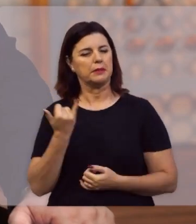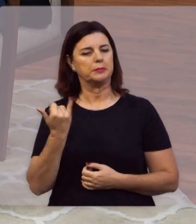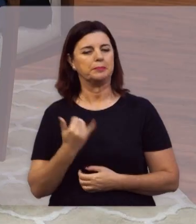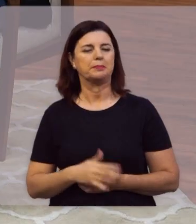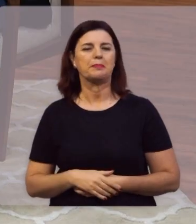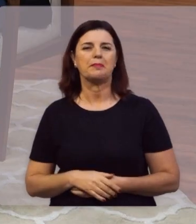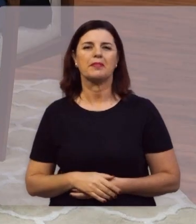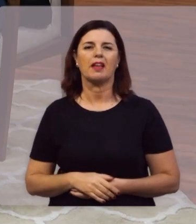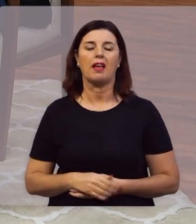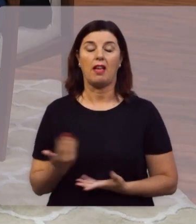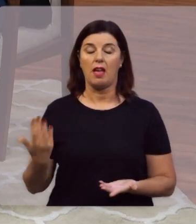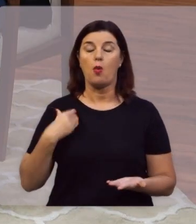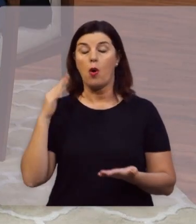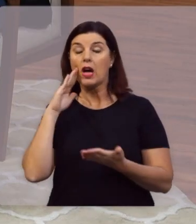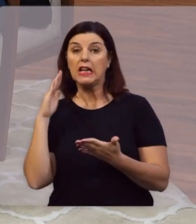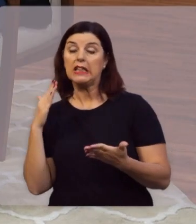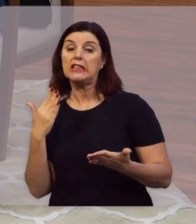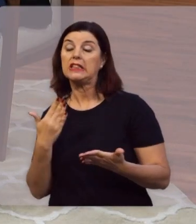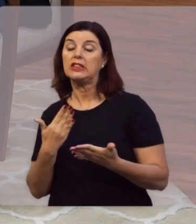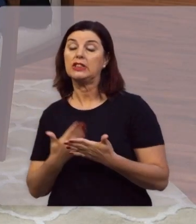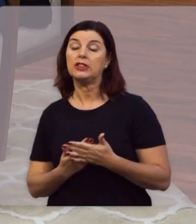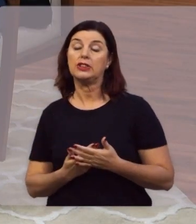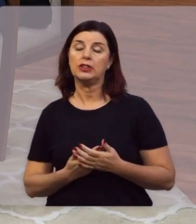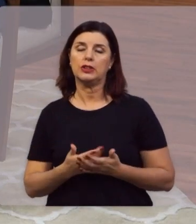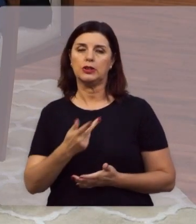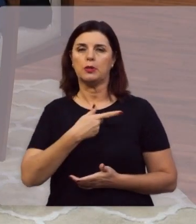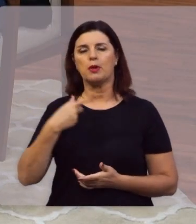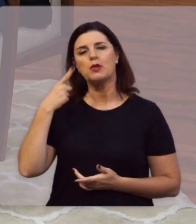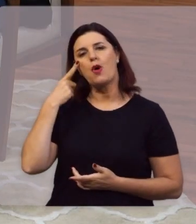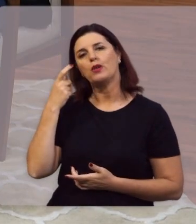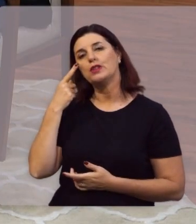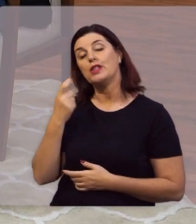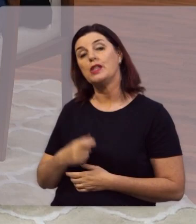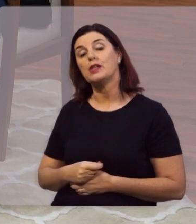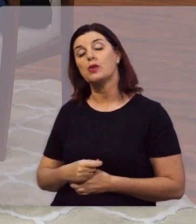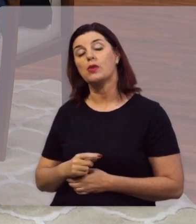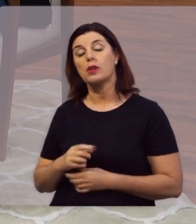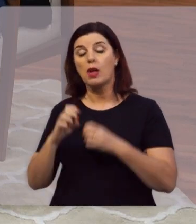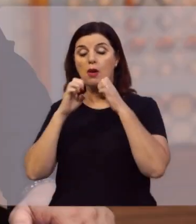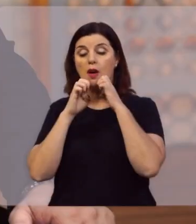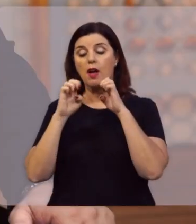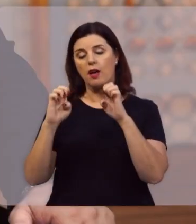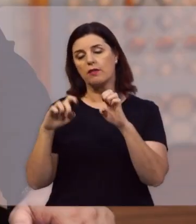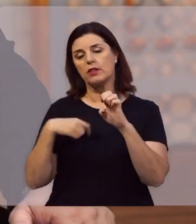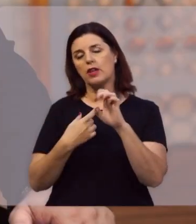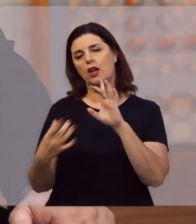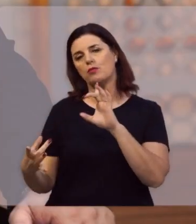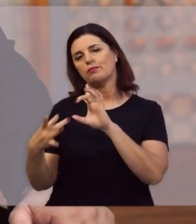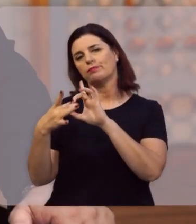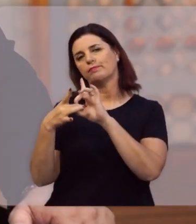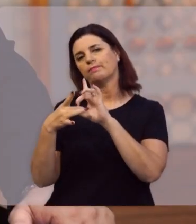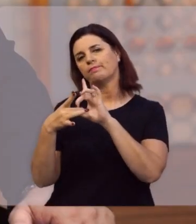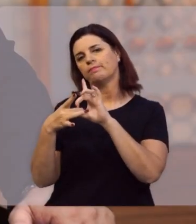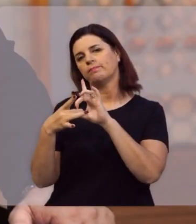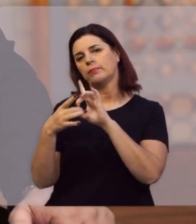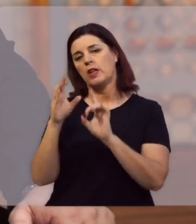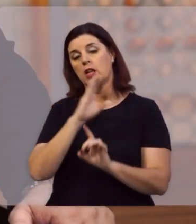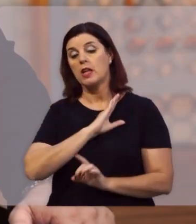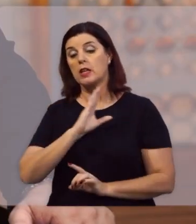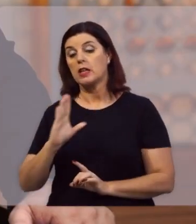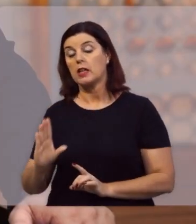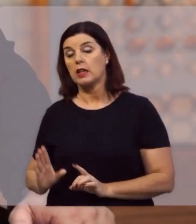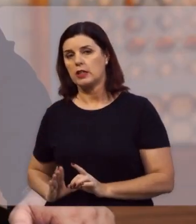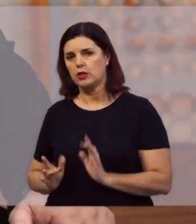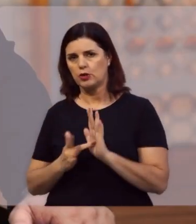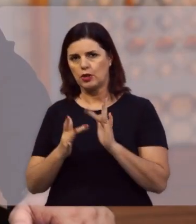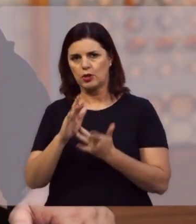eu acredito que Rodrigo que o Evangelho é o nosso ponto de união é Cristo Jesus